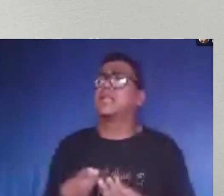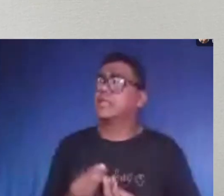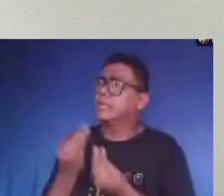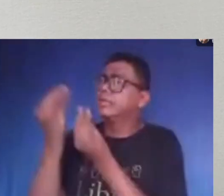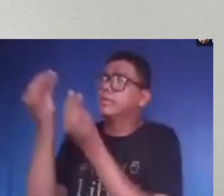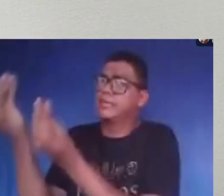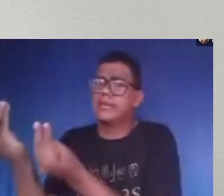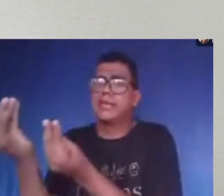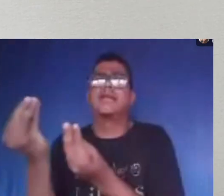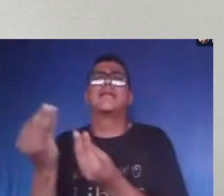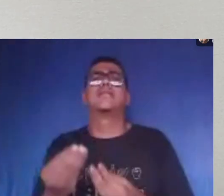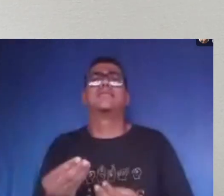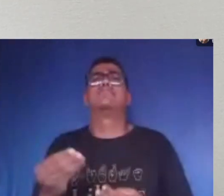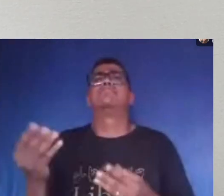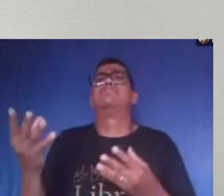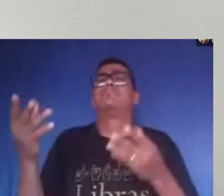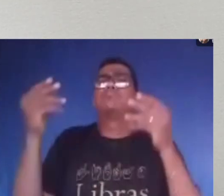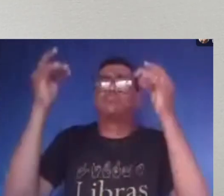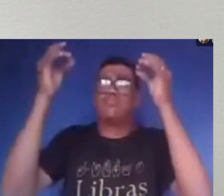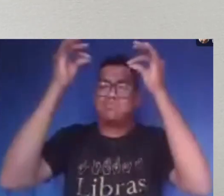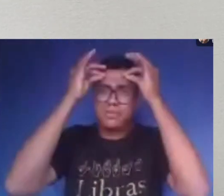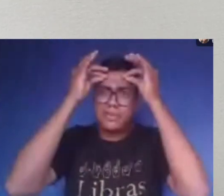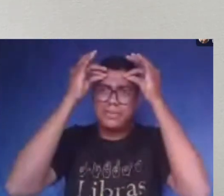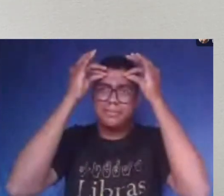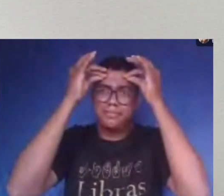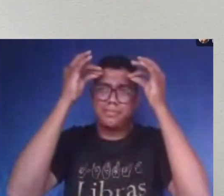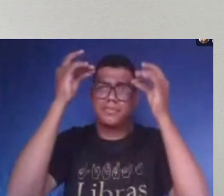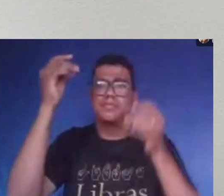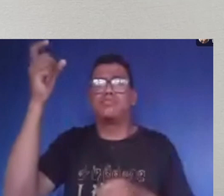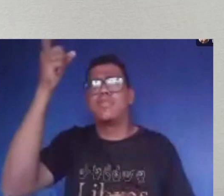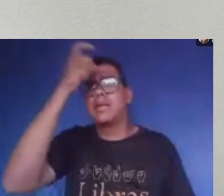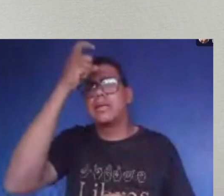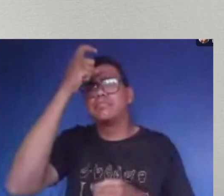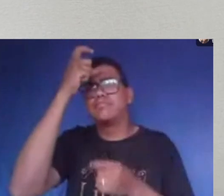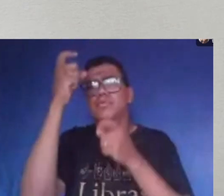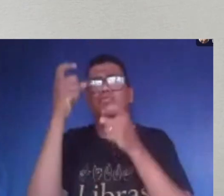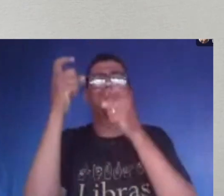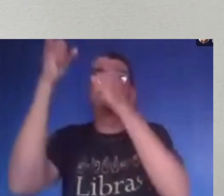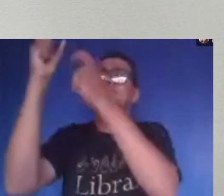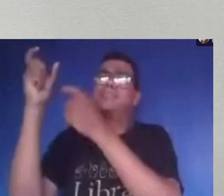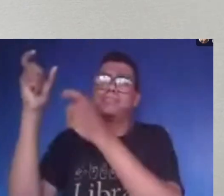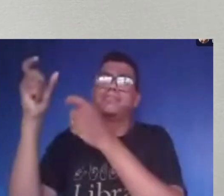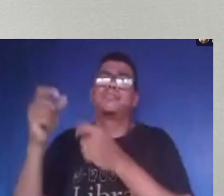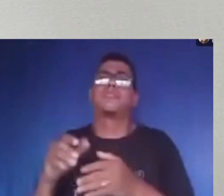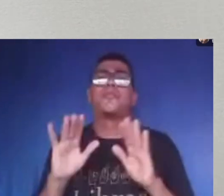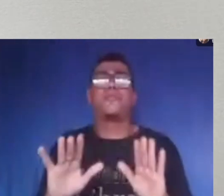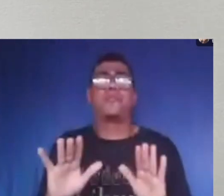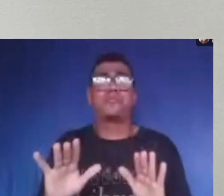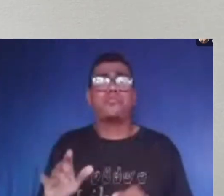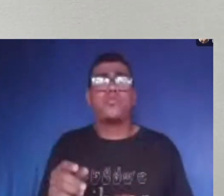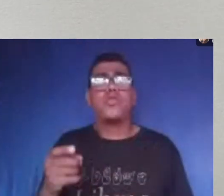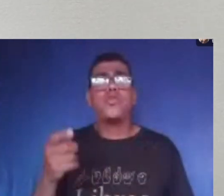temos um Deus que atua e que trabalha e que acalma e que tranquiliza os nossos corações. Sobre